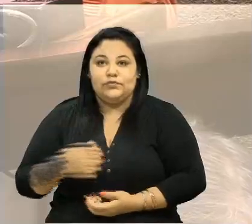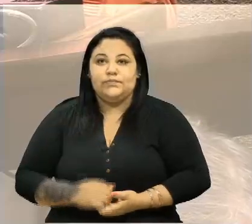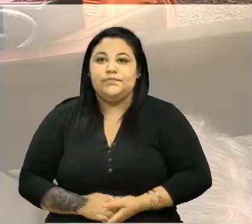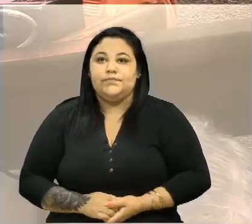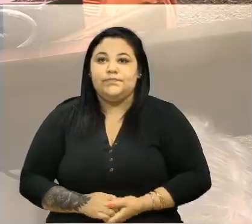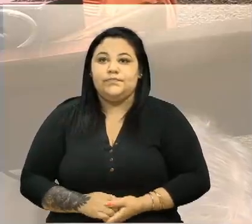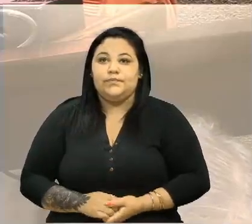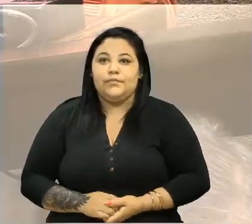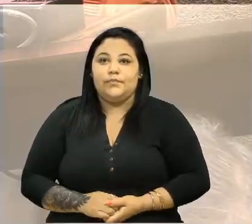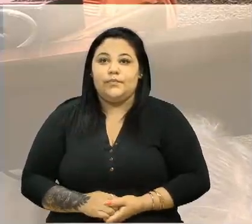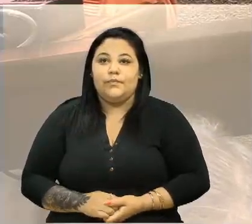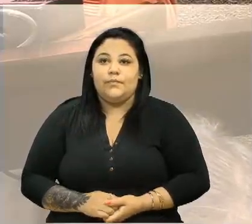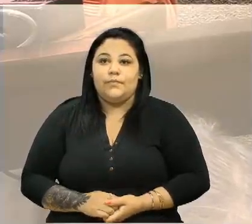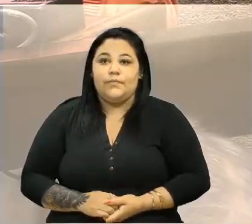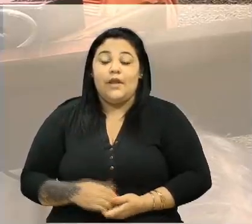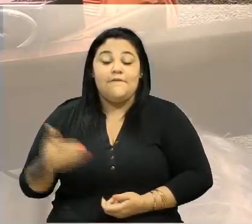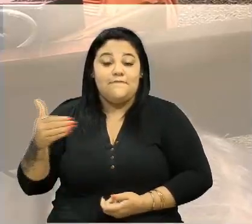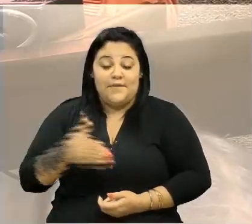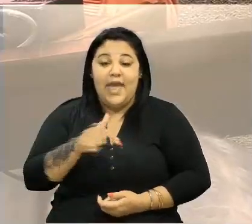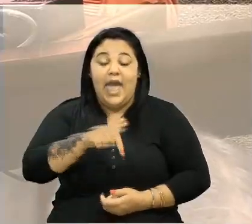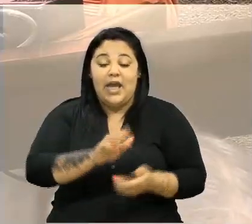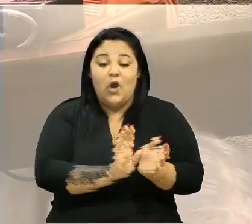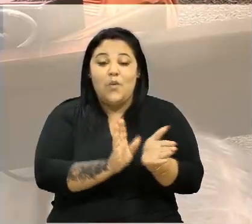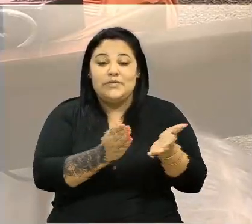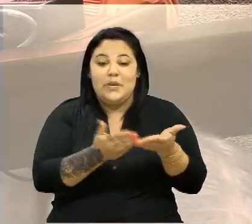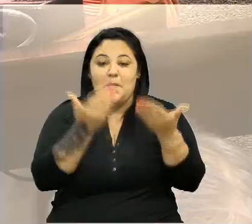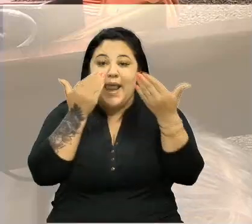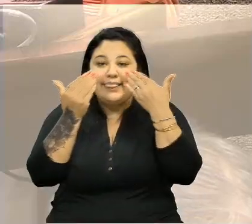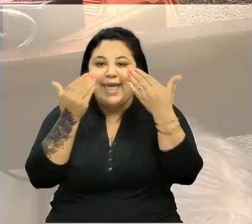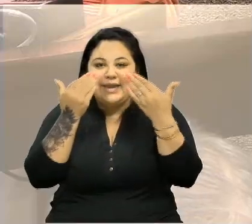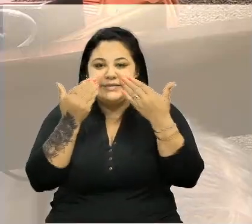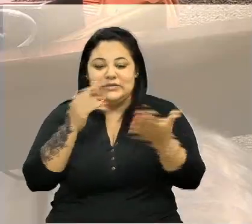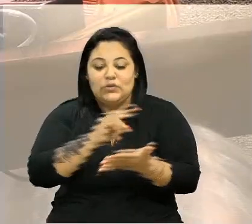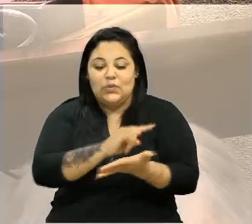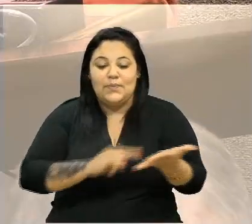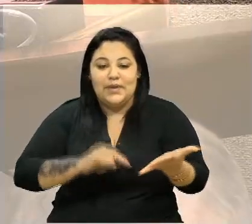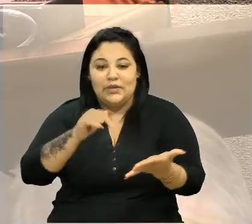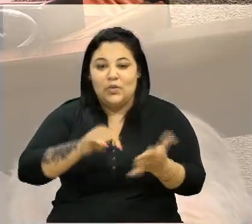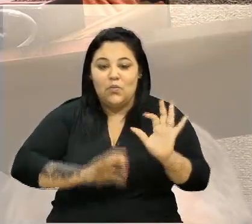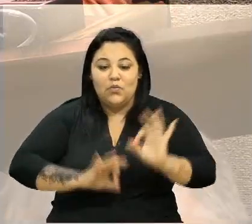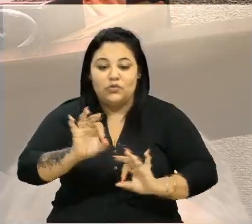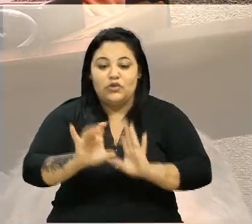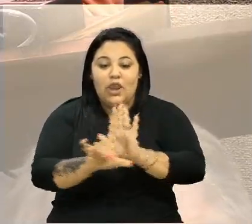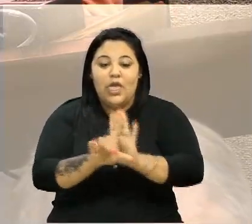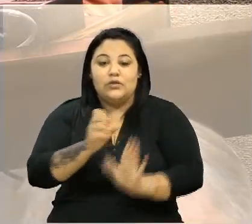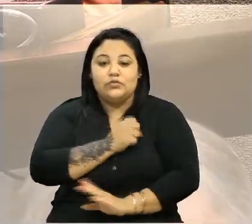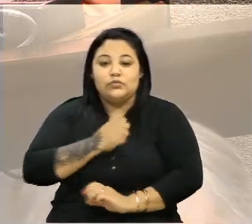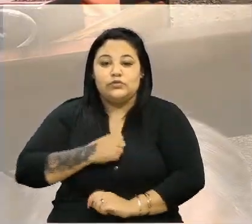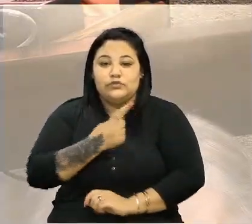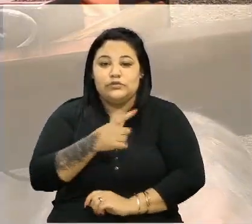240/2024. Vem a esta comissão para análise e parecer o projeto de lei número